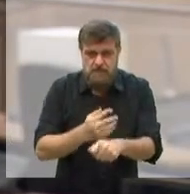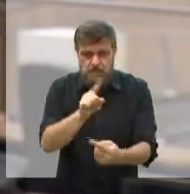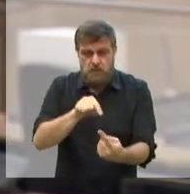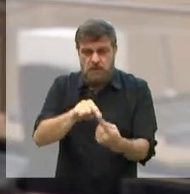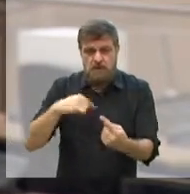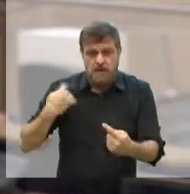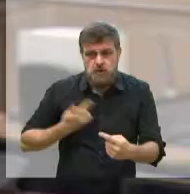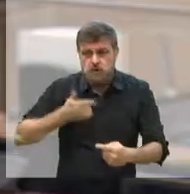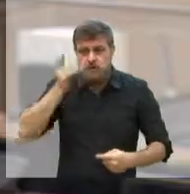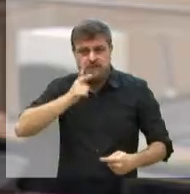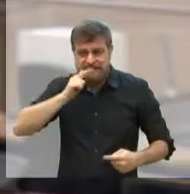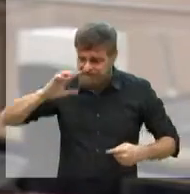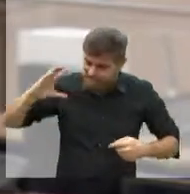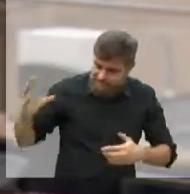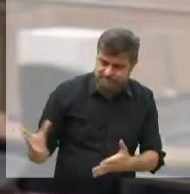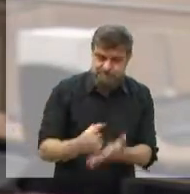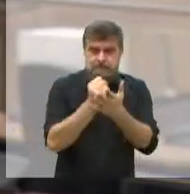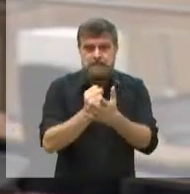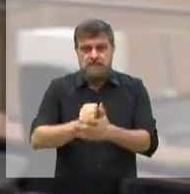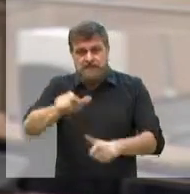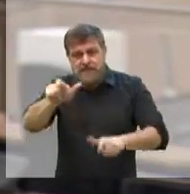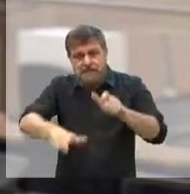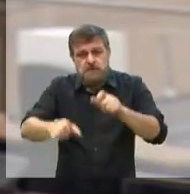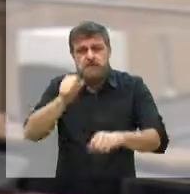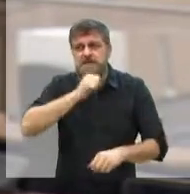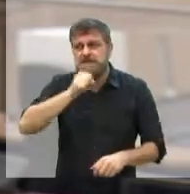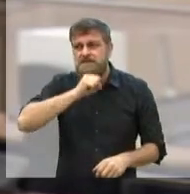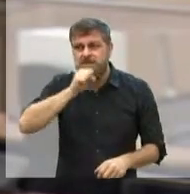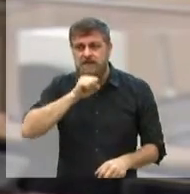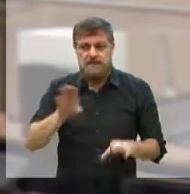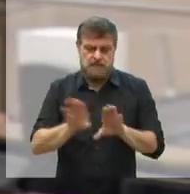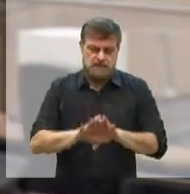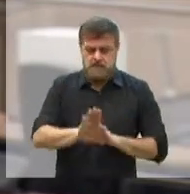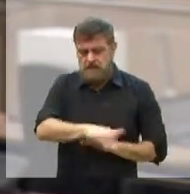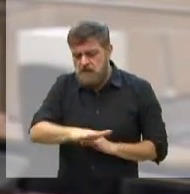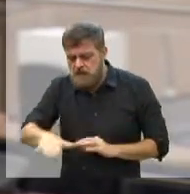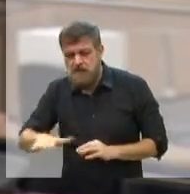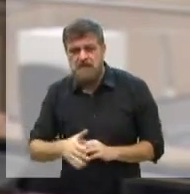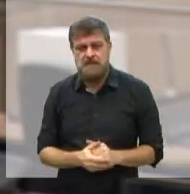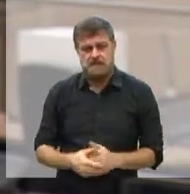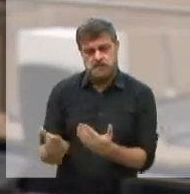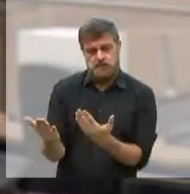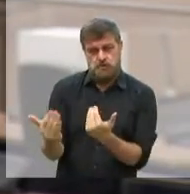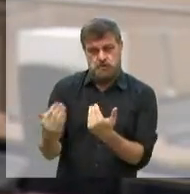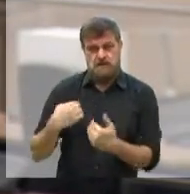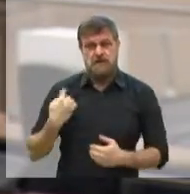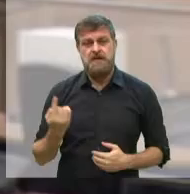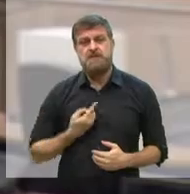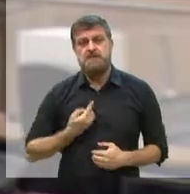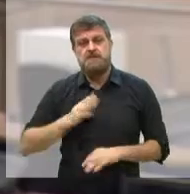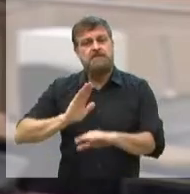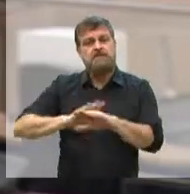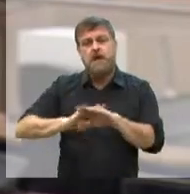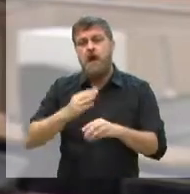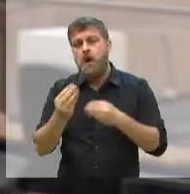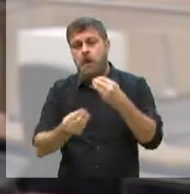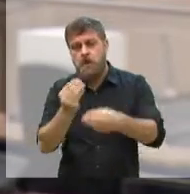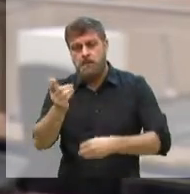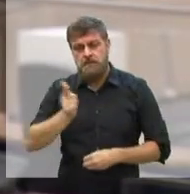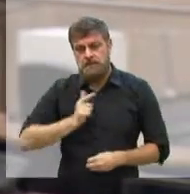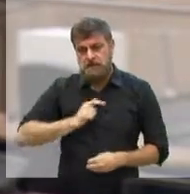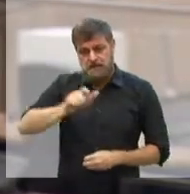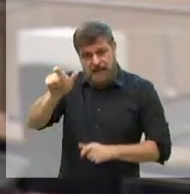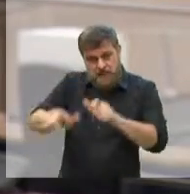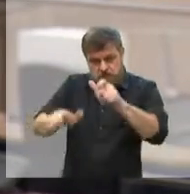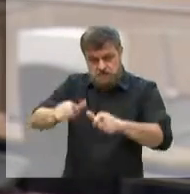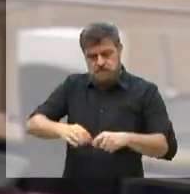possamos resgatar. Se não já a pessoa velha, o jovem, a criança, o menino. E só vamos fazê-lo dando